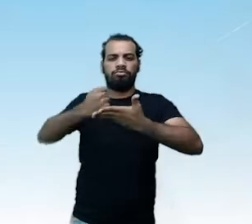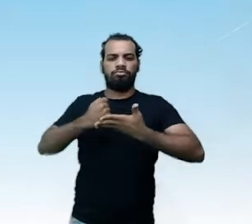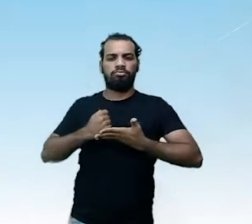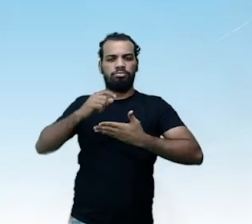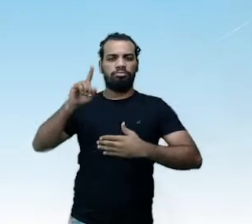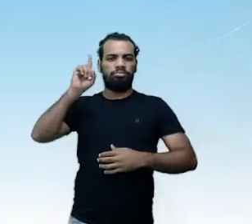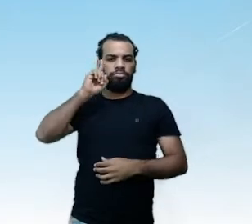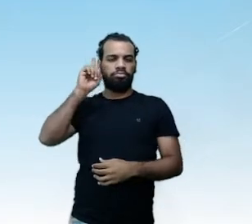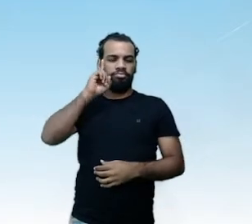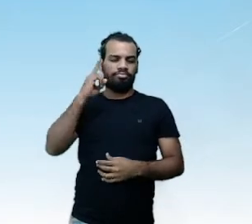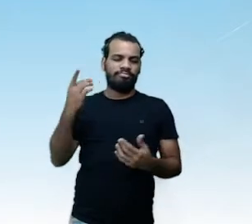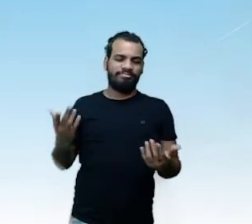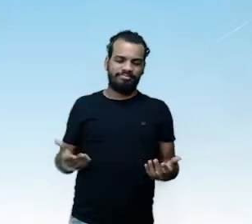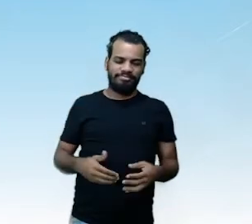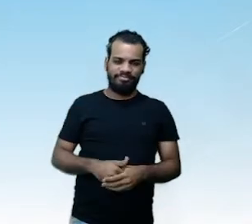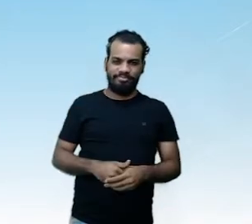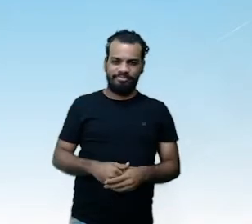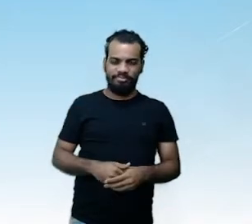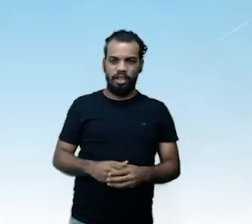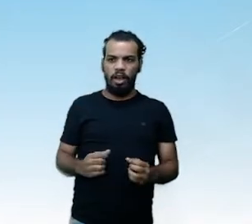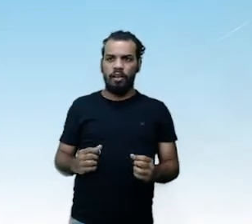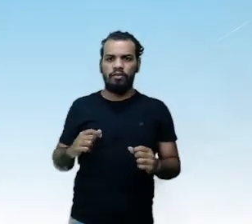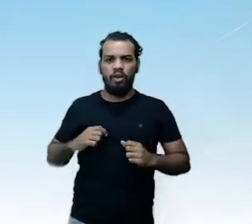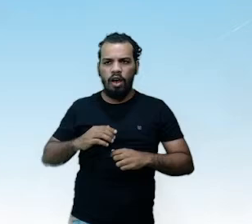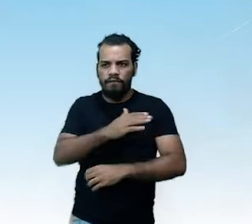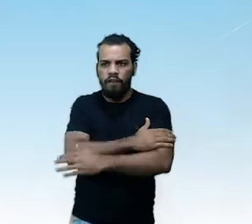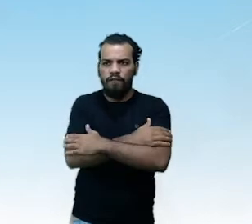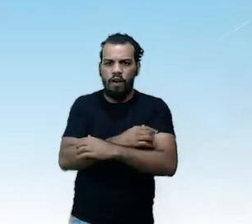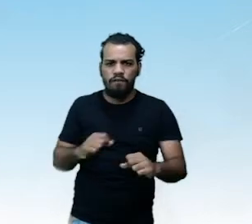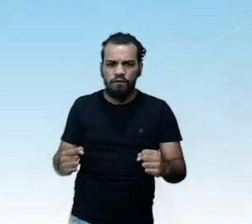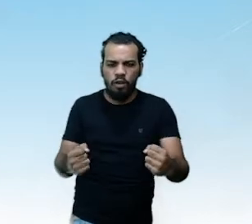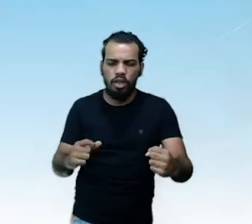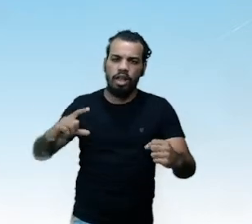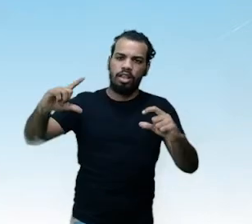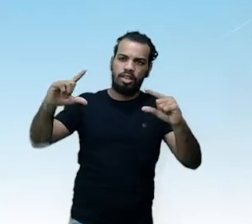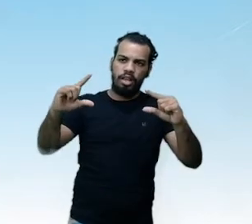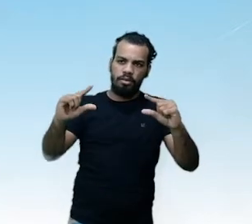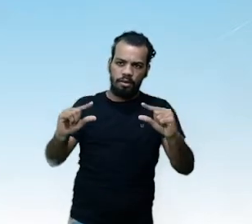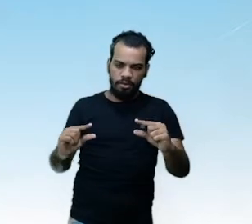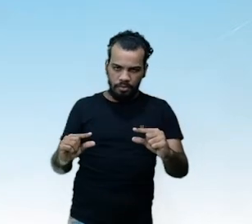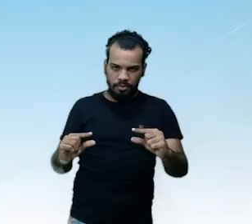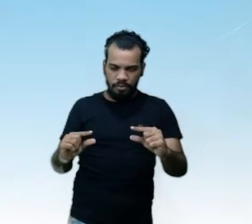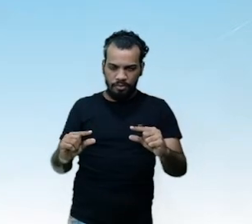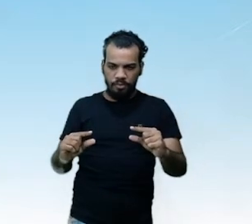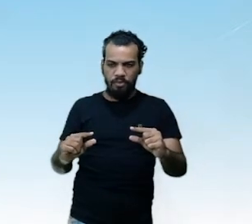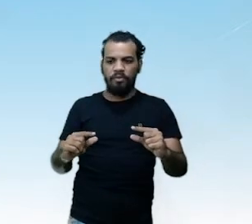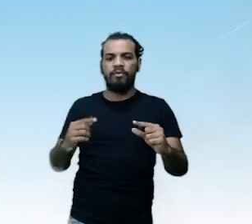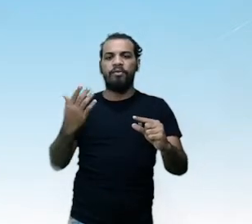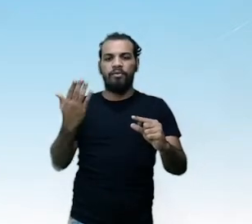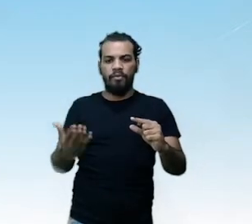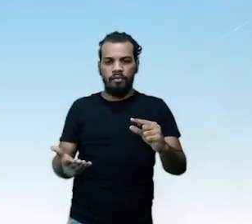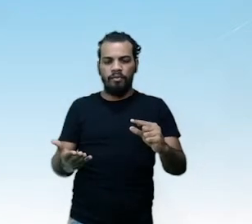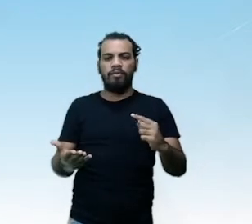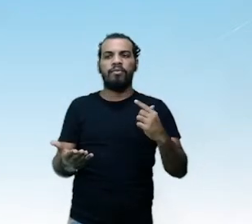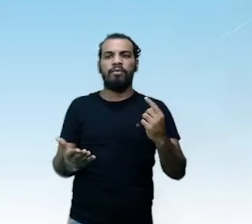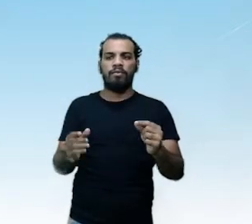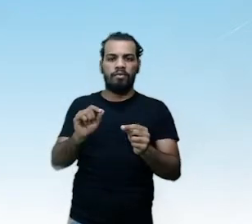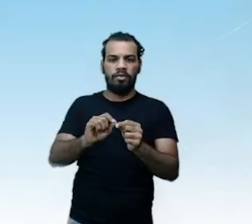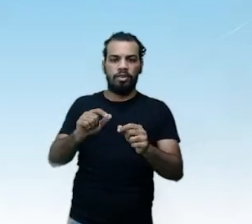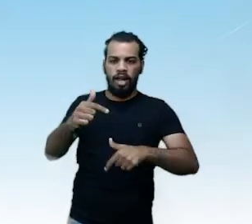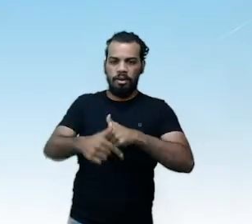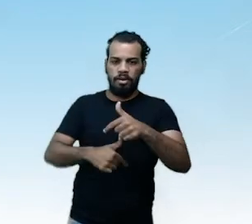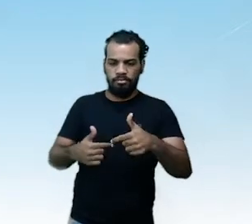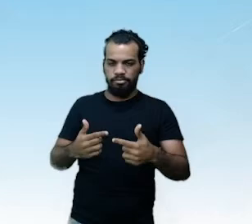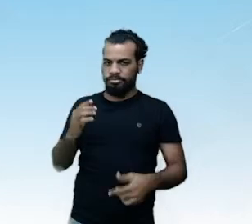auxiliar diminuindo a força que nós iremos exercer ali para realizar um determinado